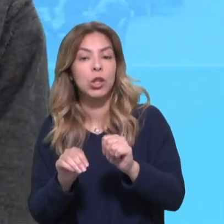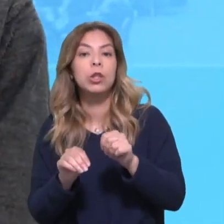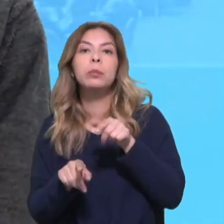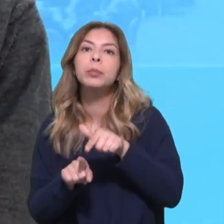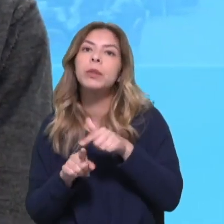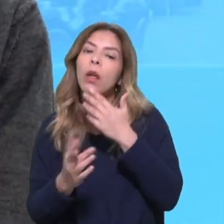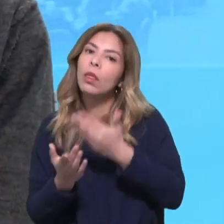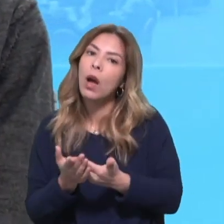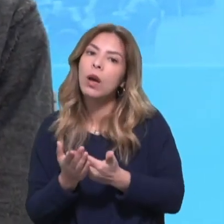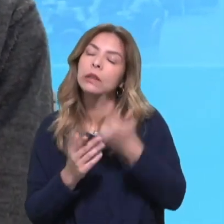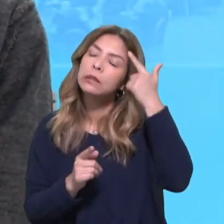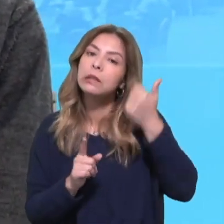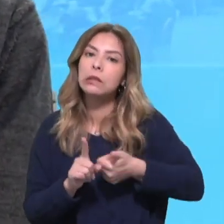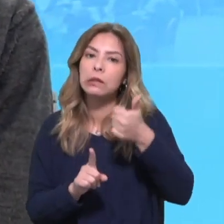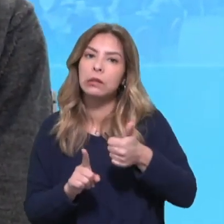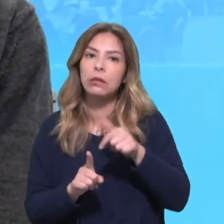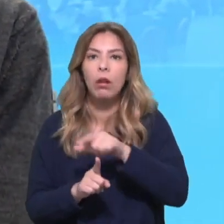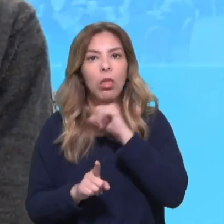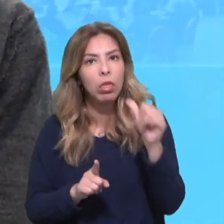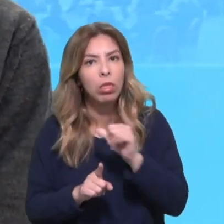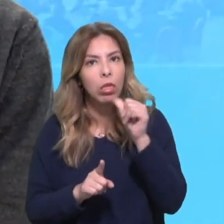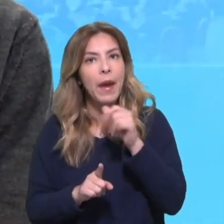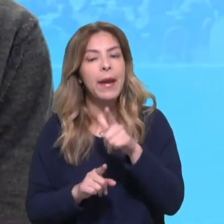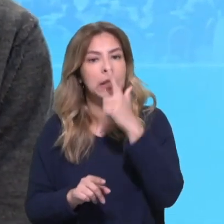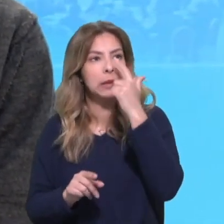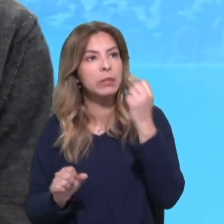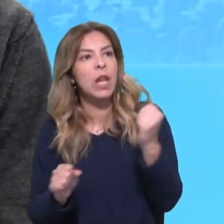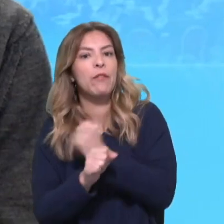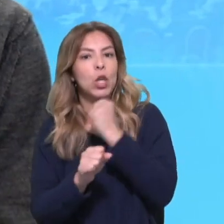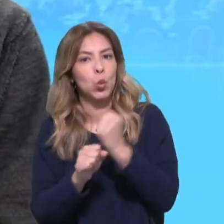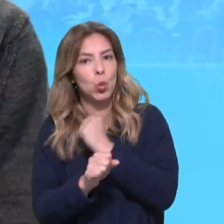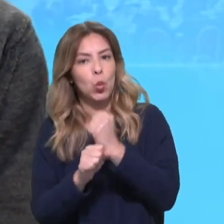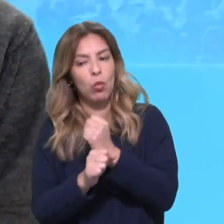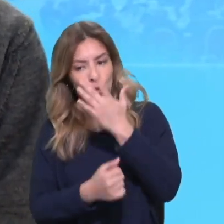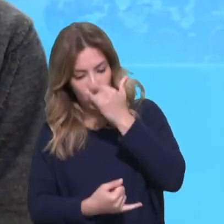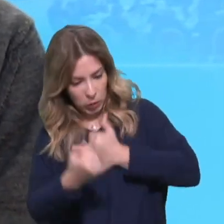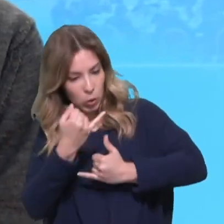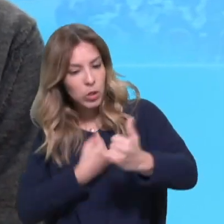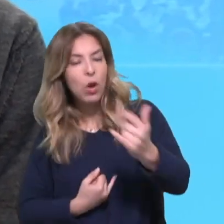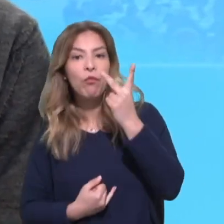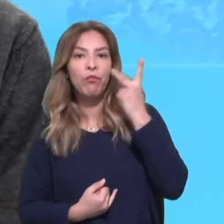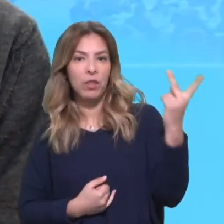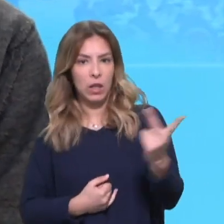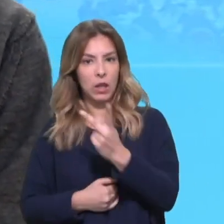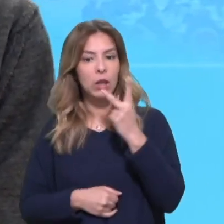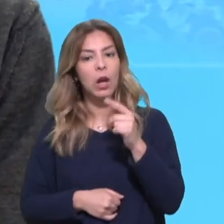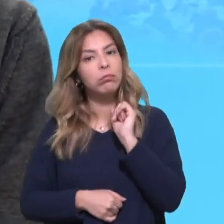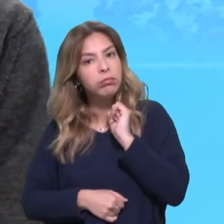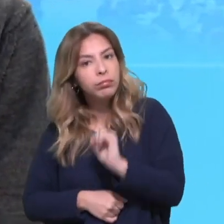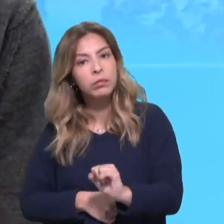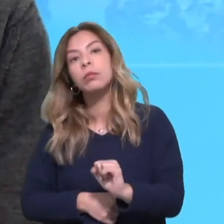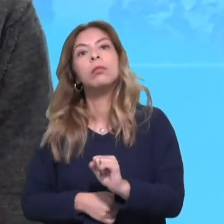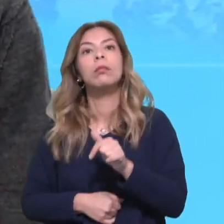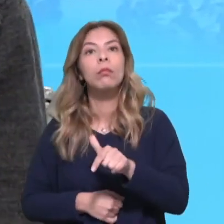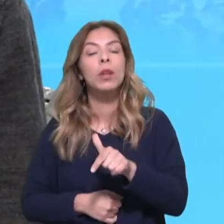conduz para aquilo que Jesus faz realmente, que é servir dando a vida. E isso está centrado no sacramento da Eucaristia. O lava-pés